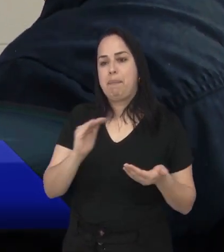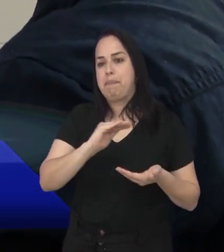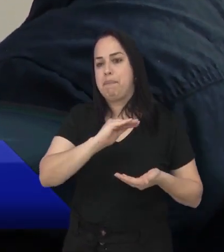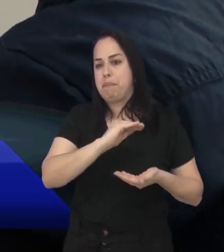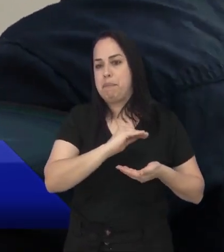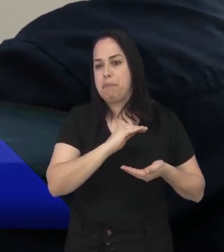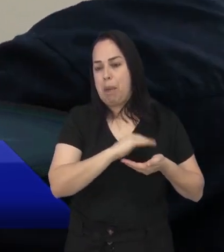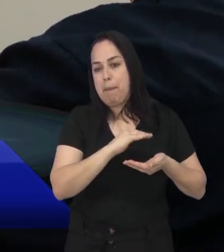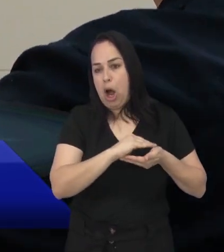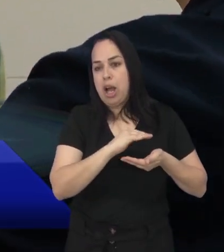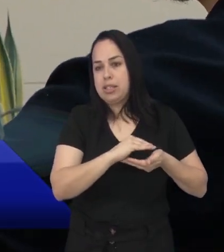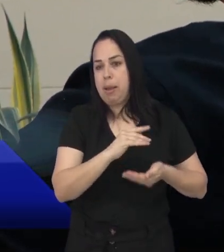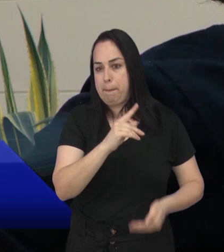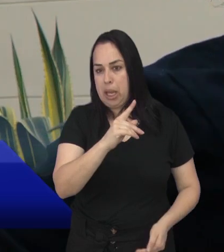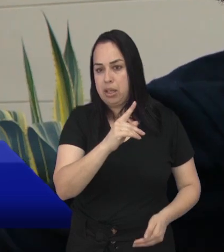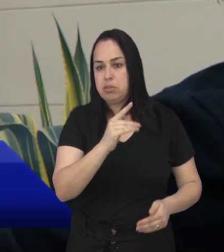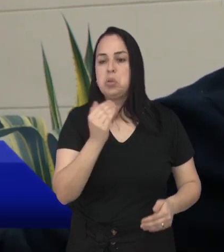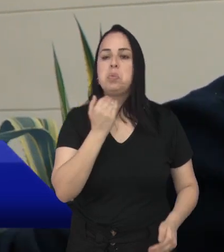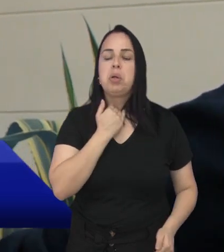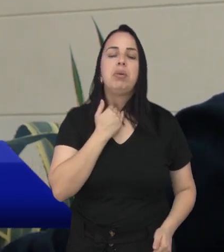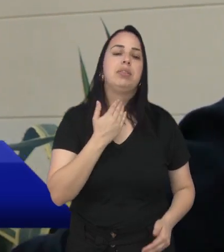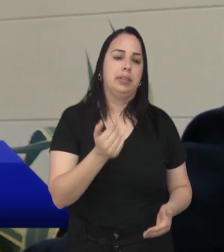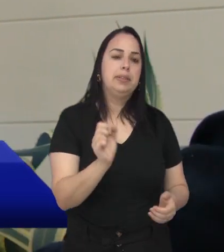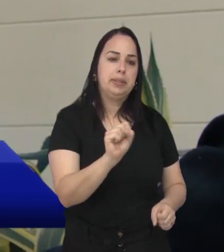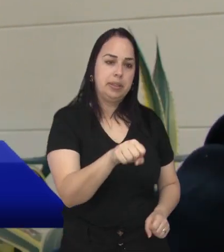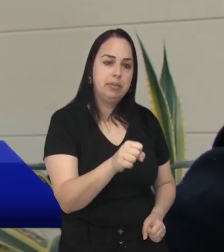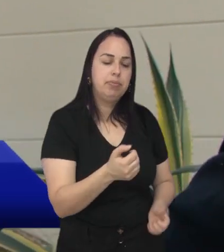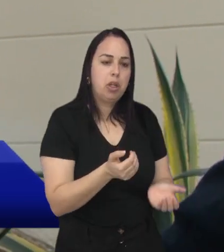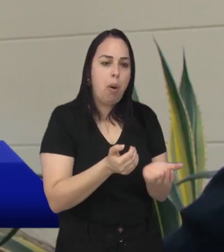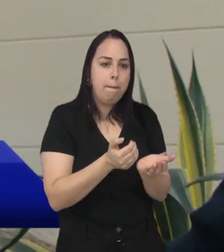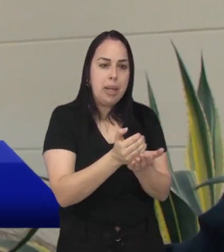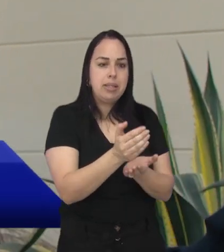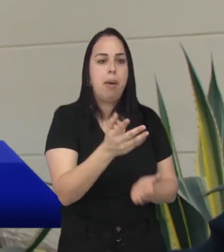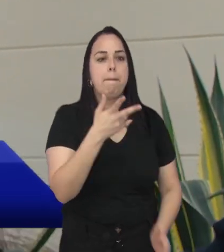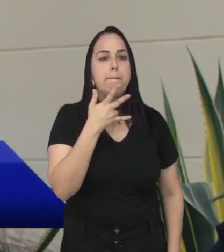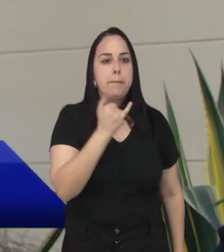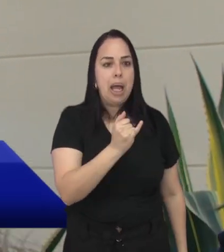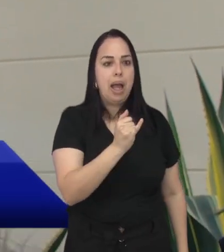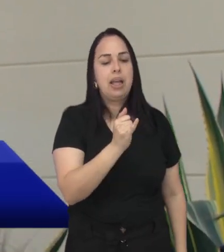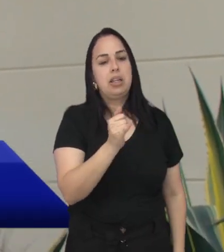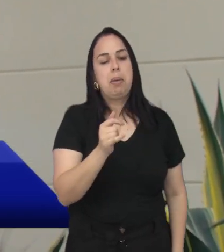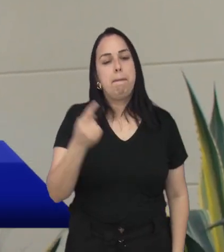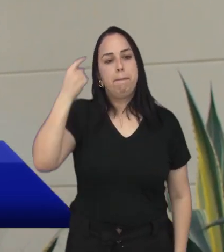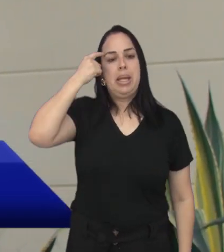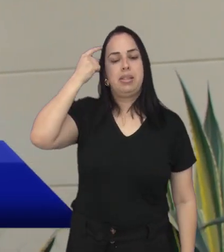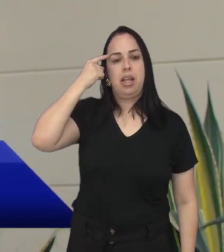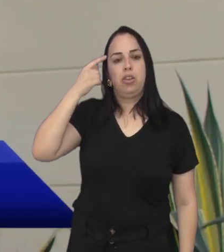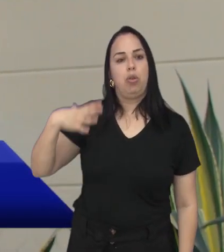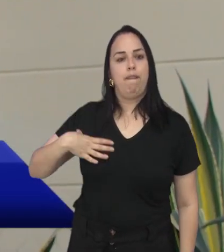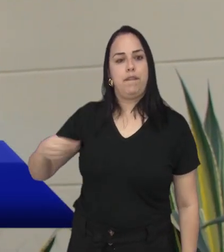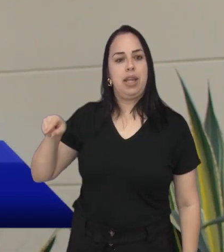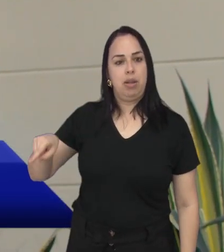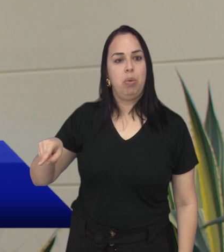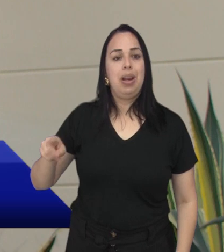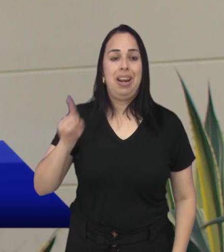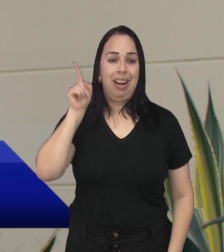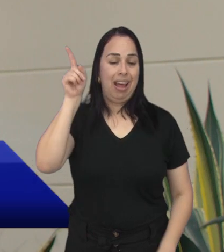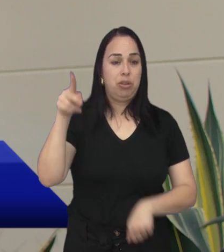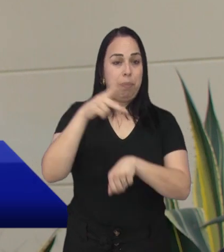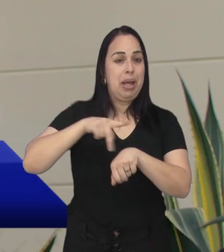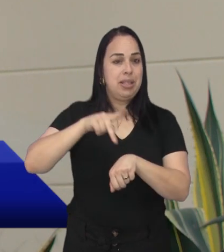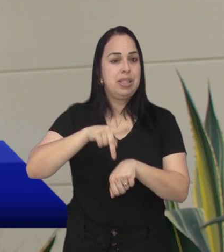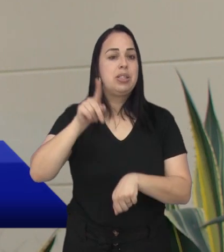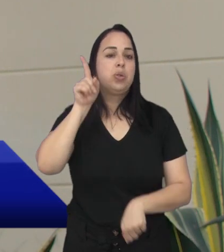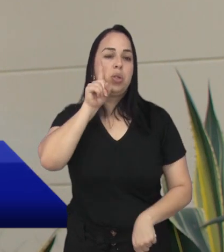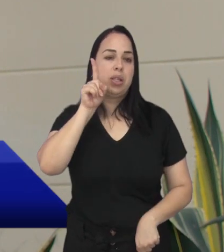a poupança? Isso, a poupança. Ela começa a guardar o dinheiro, até mesmo um pai que tem um filho, por exemplo, nos Estados Unidos, as